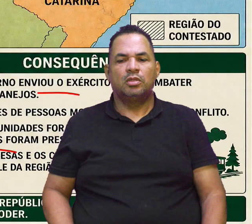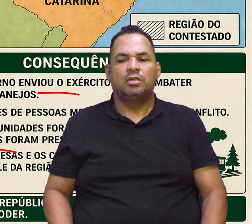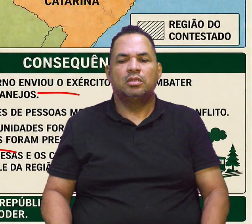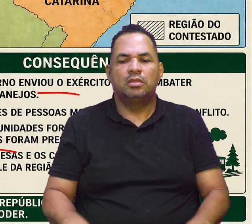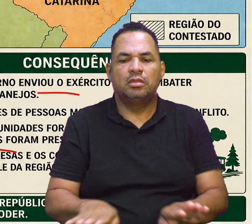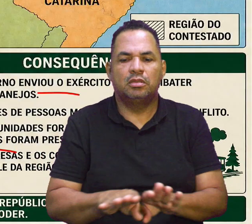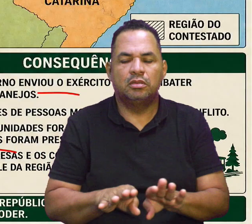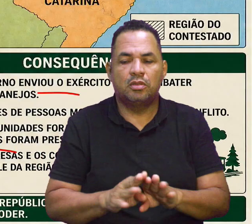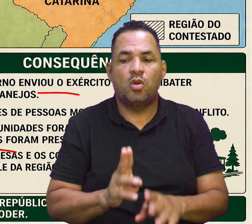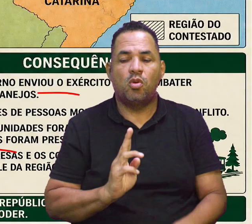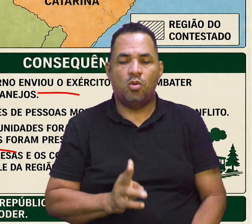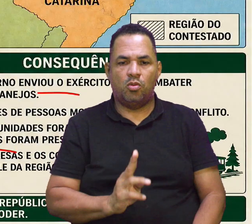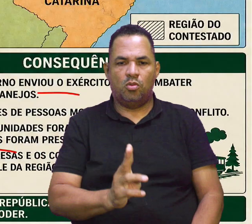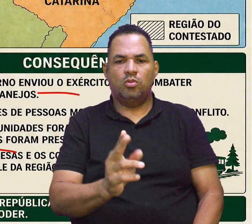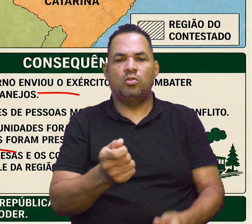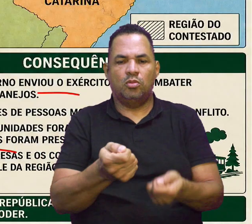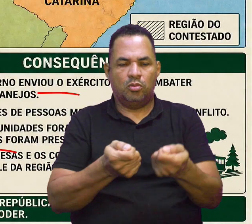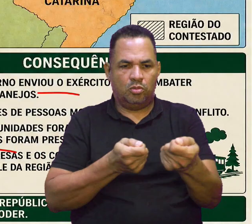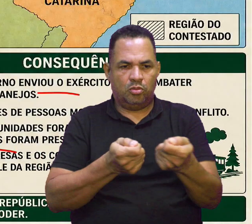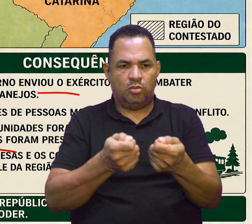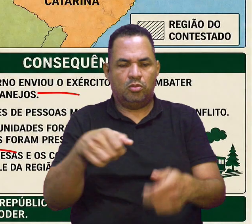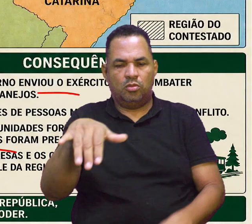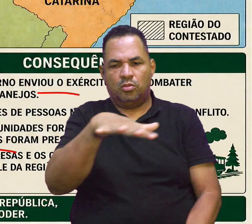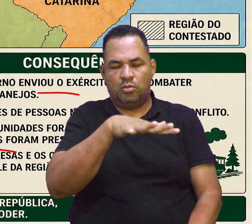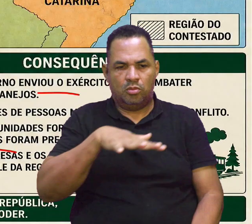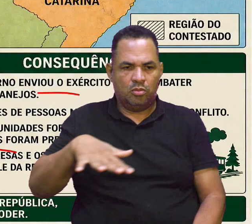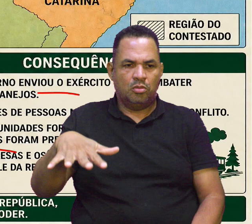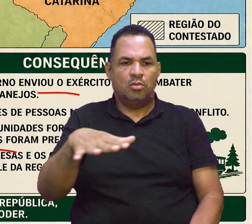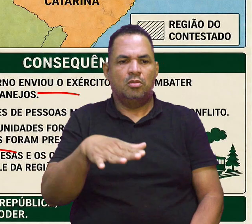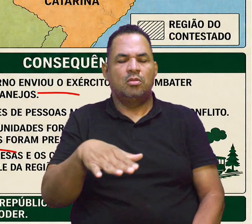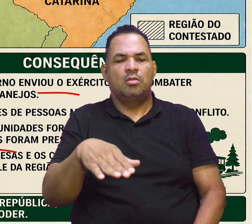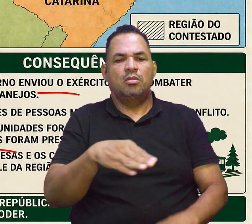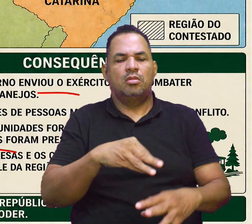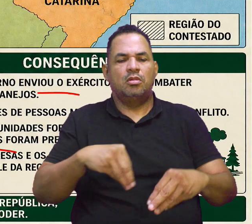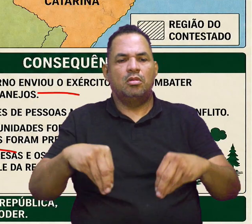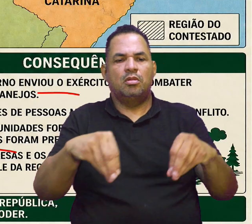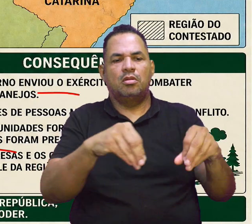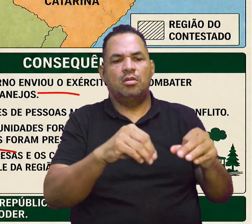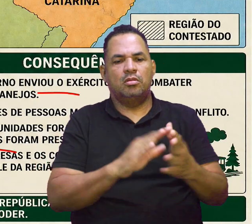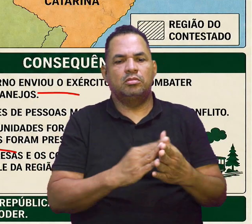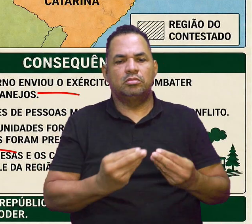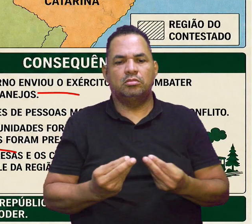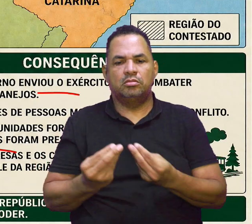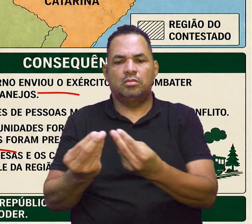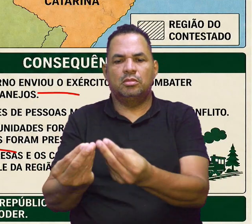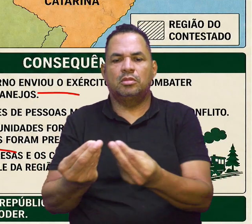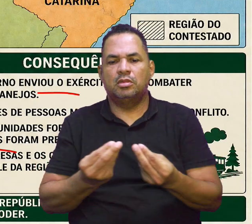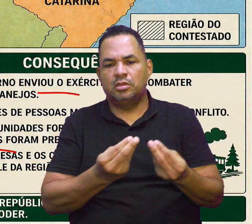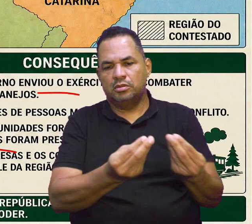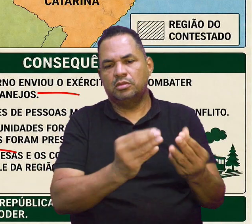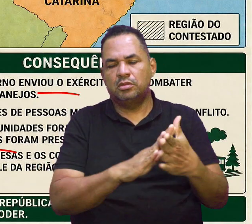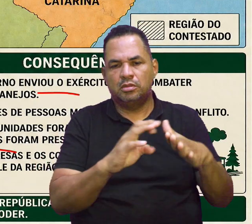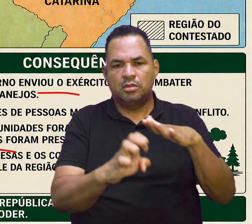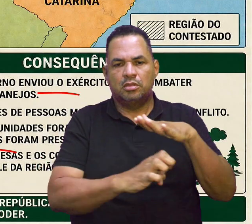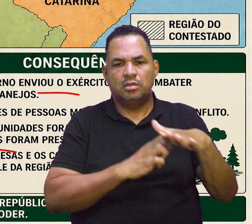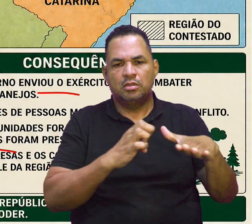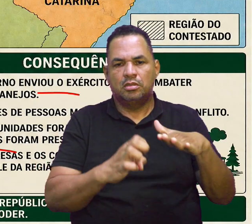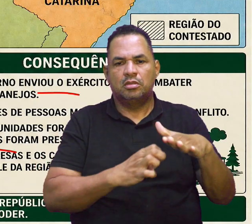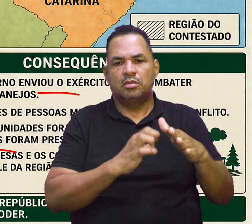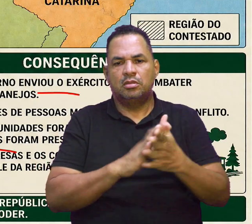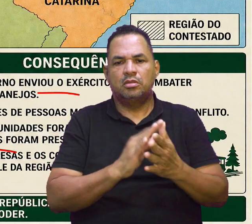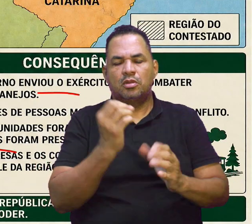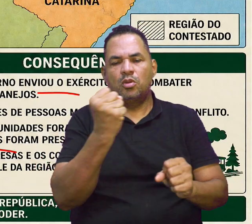mantiveram o controle da região. Então, essas terras aí, elas vão ser doadas para essa empresa que vai construir